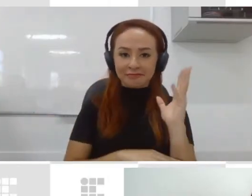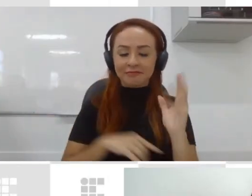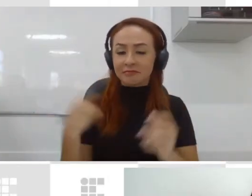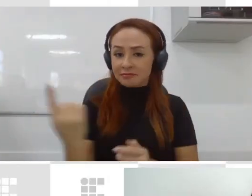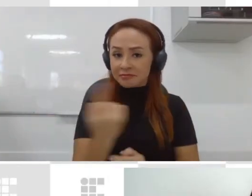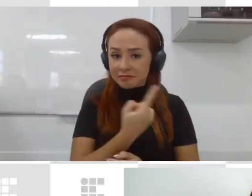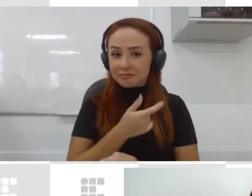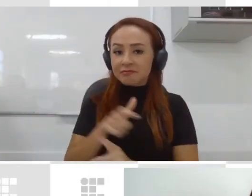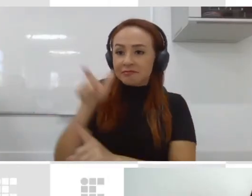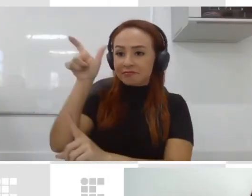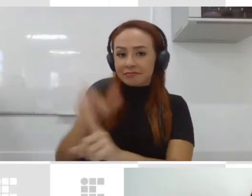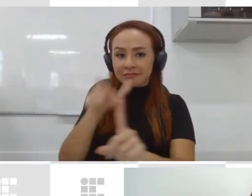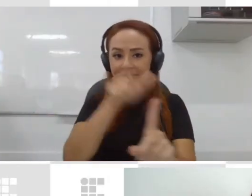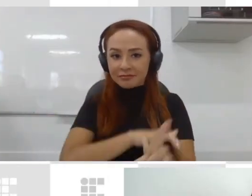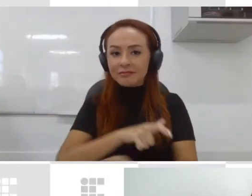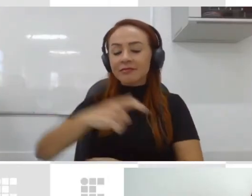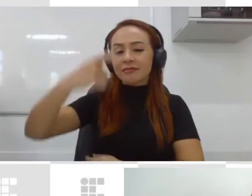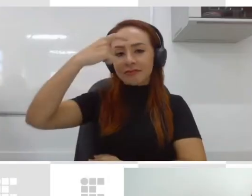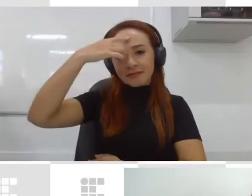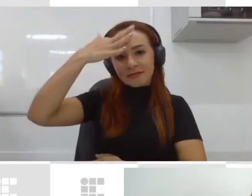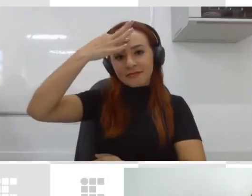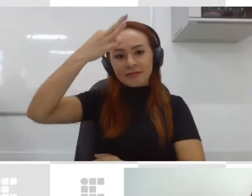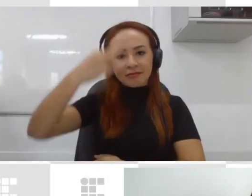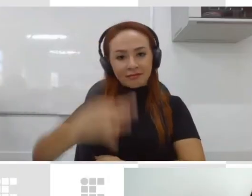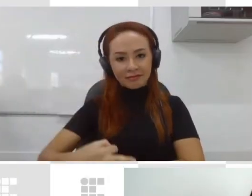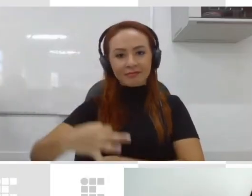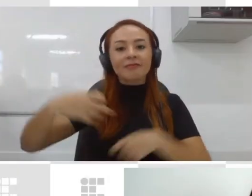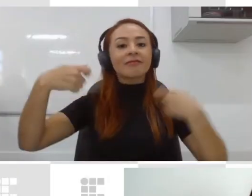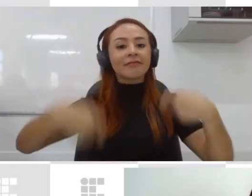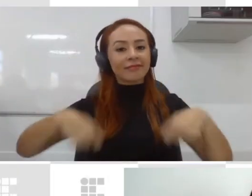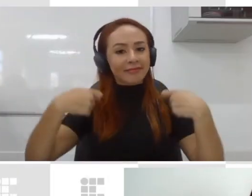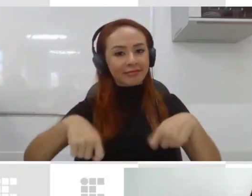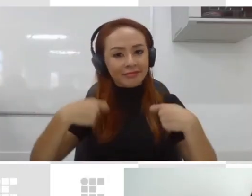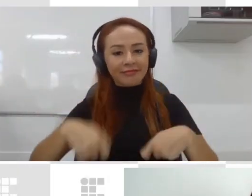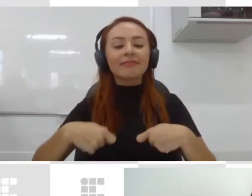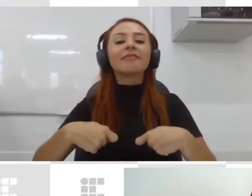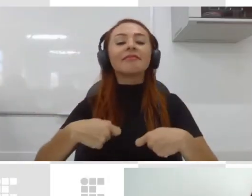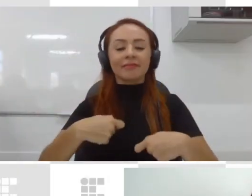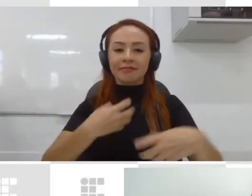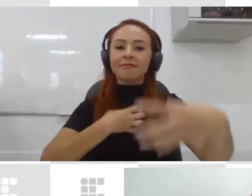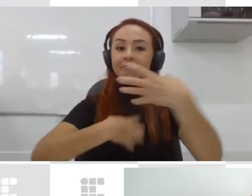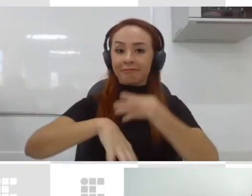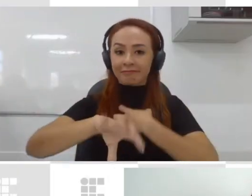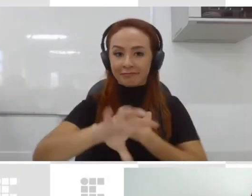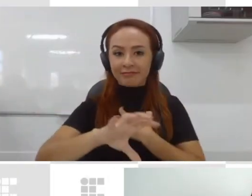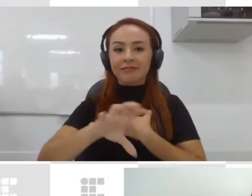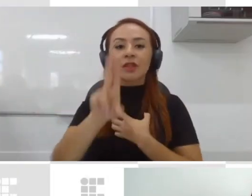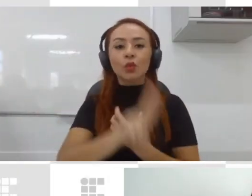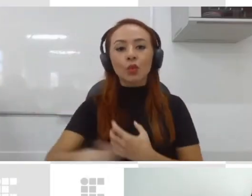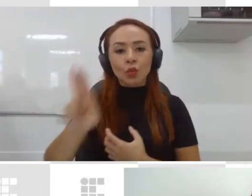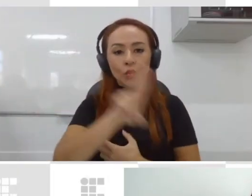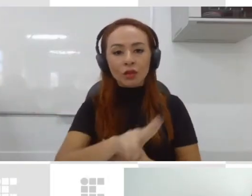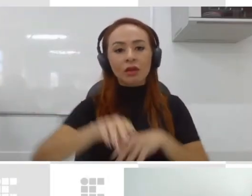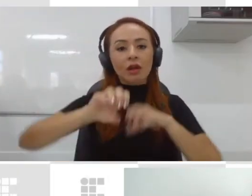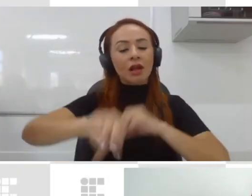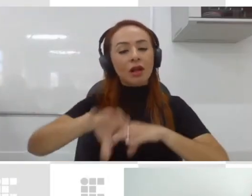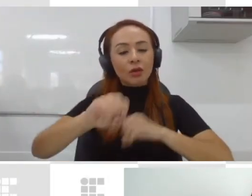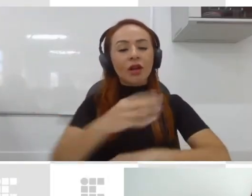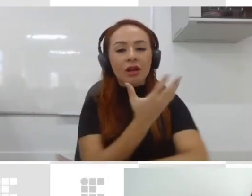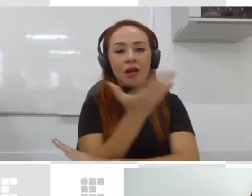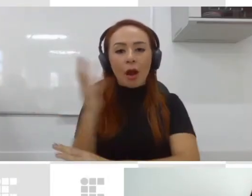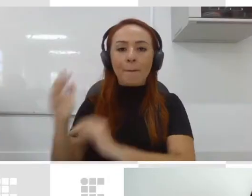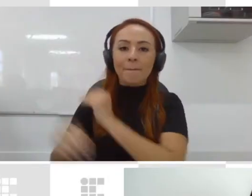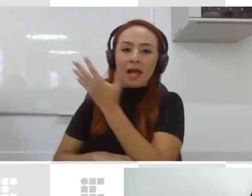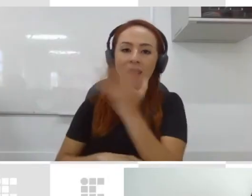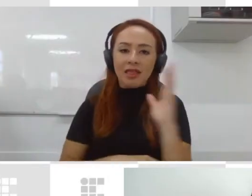precisamos sensibilizá-los, né? E é através da educação ambiental. Então, o IFSC, como uma instituição